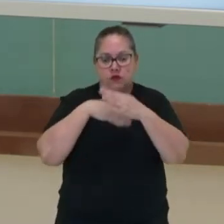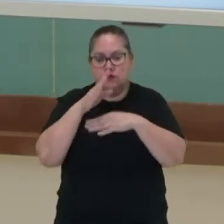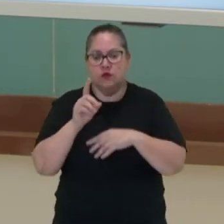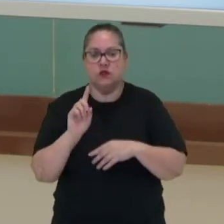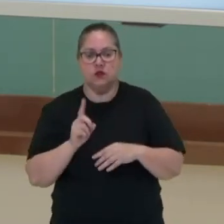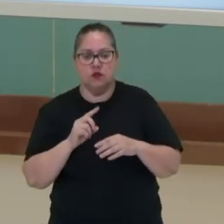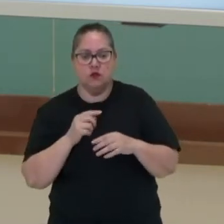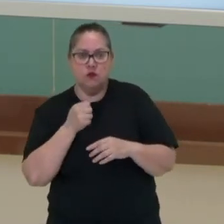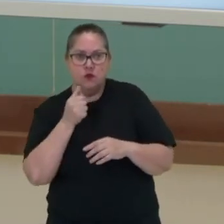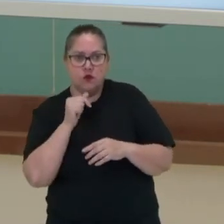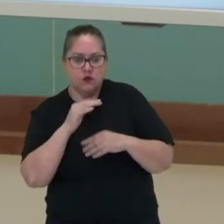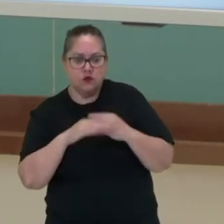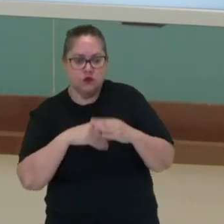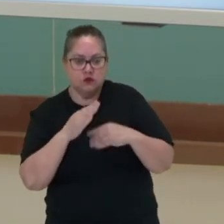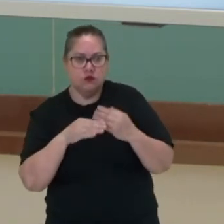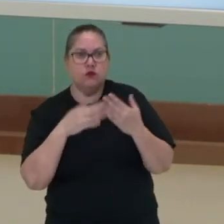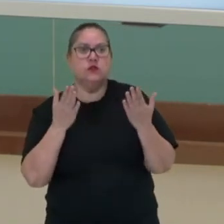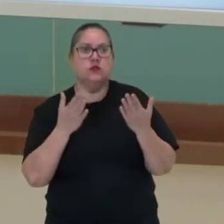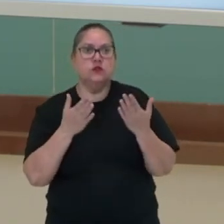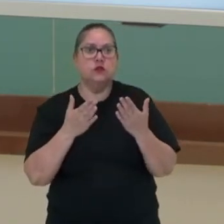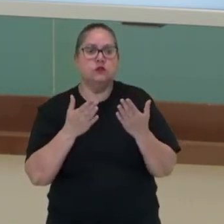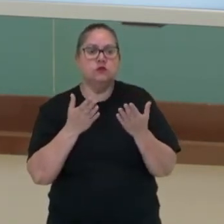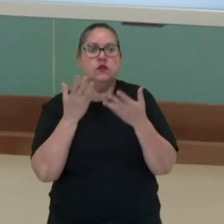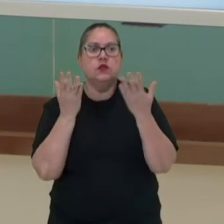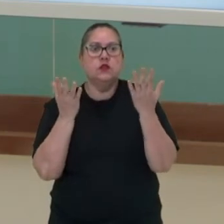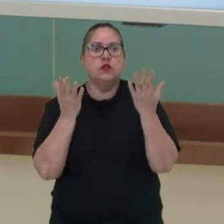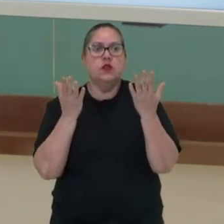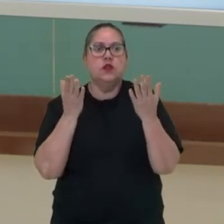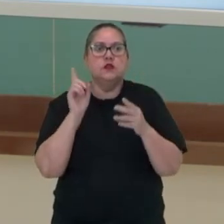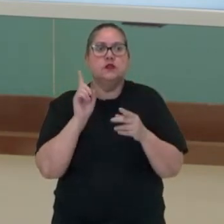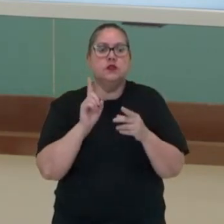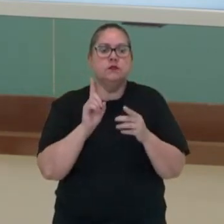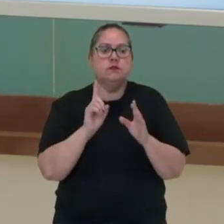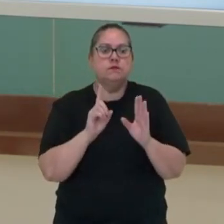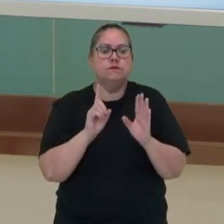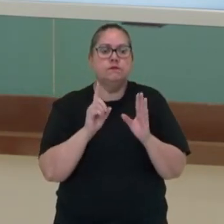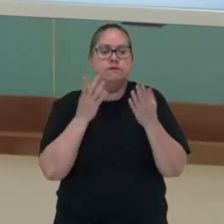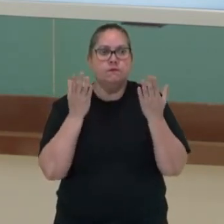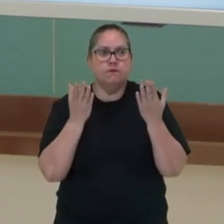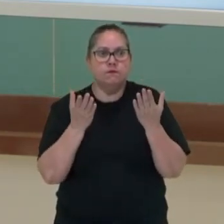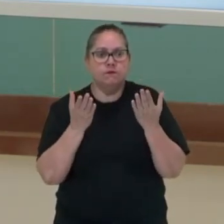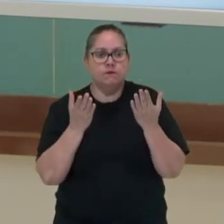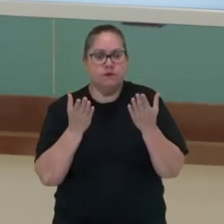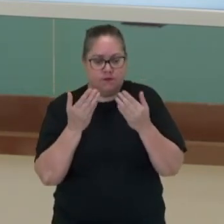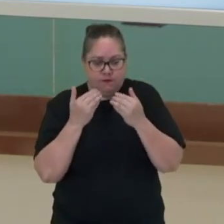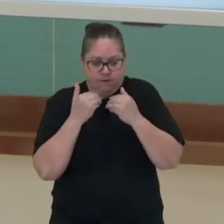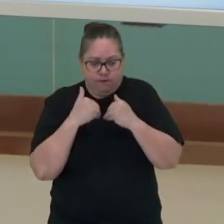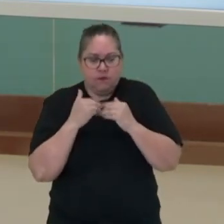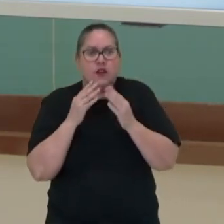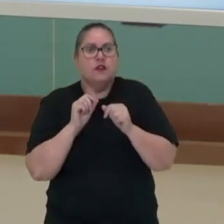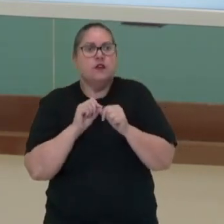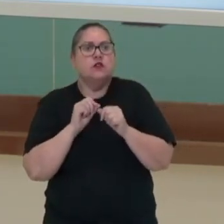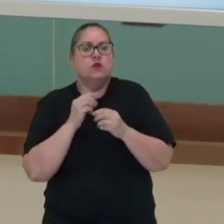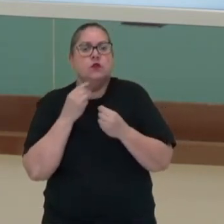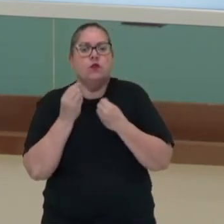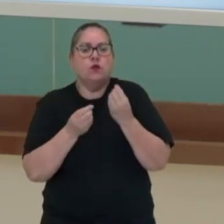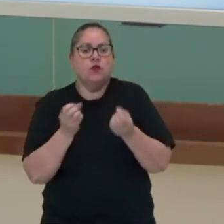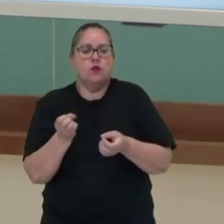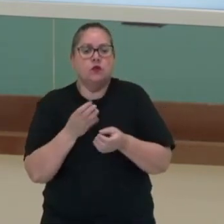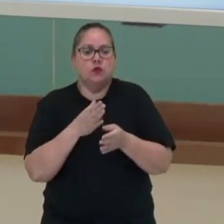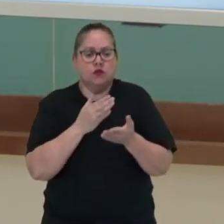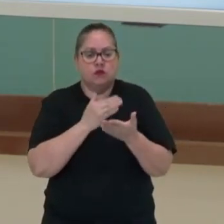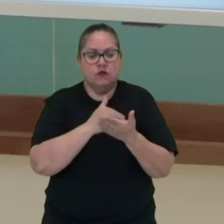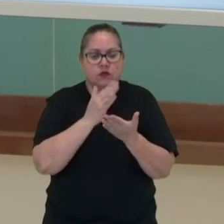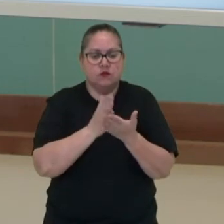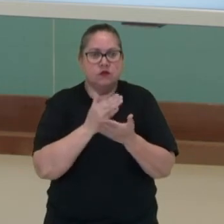não desenvolvidos, e essa situação é extremamente intrínseca, fazendo com que essa nova